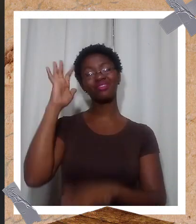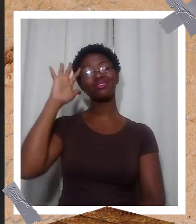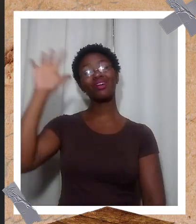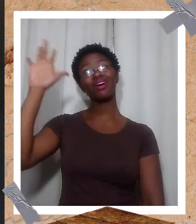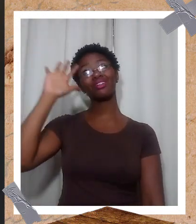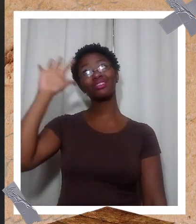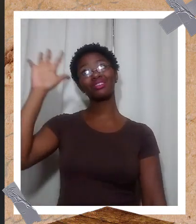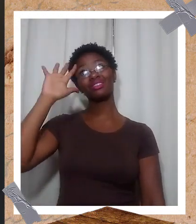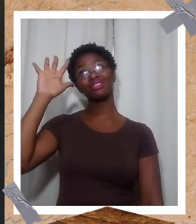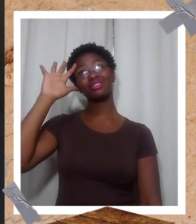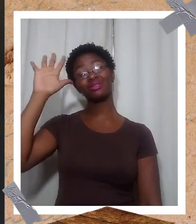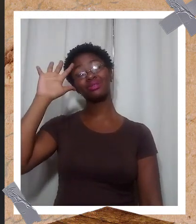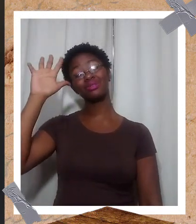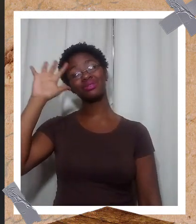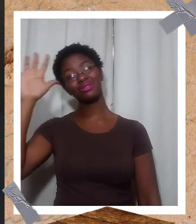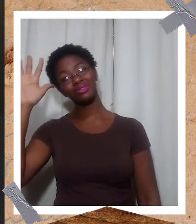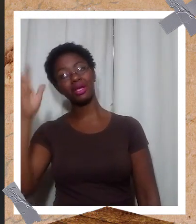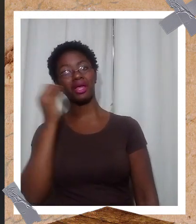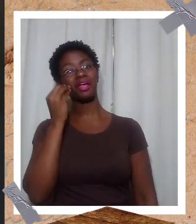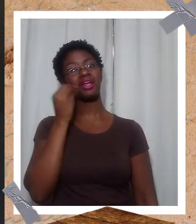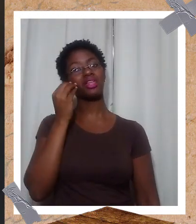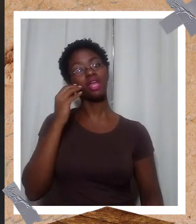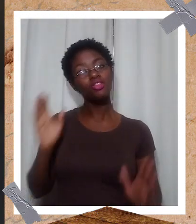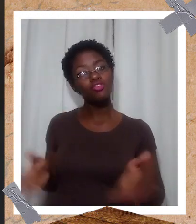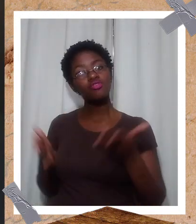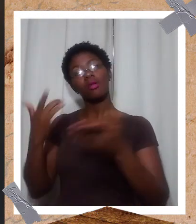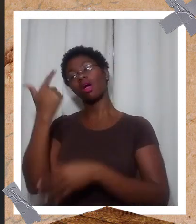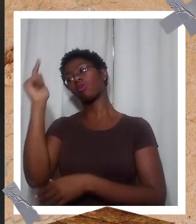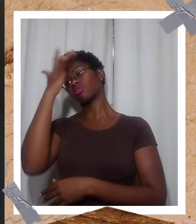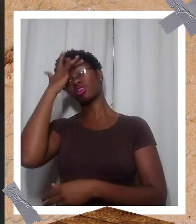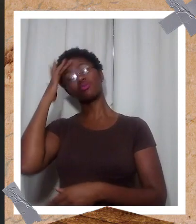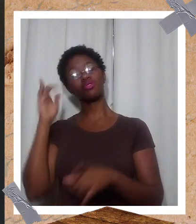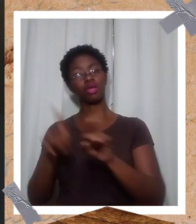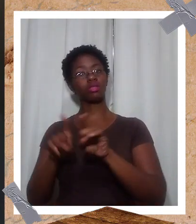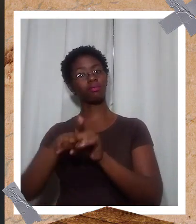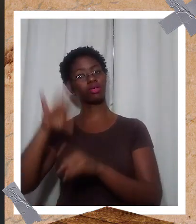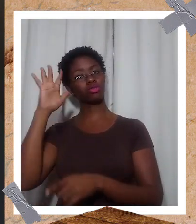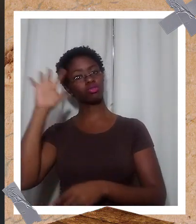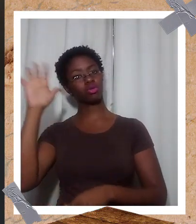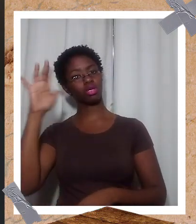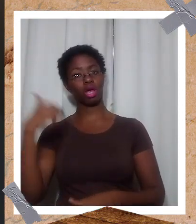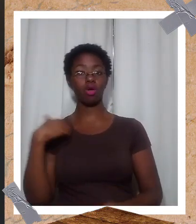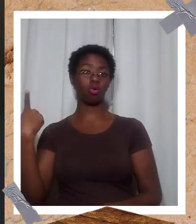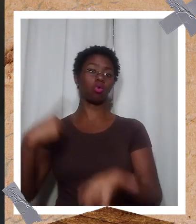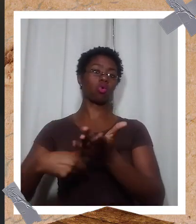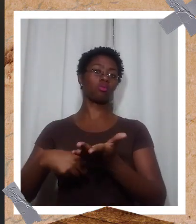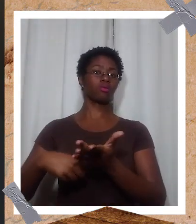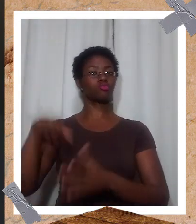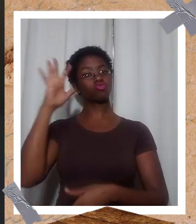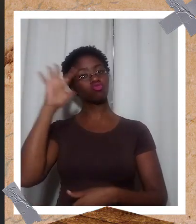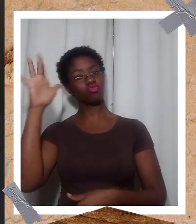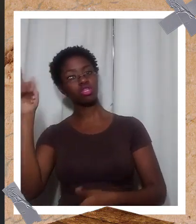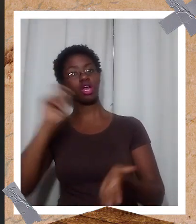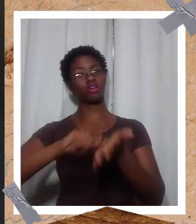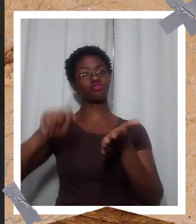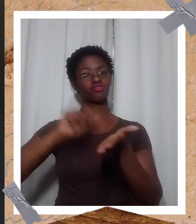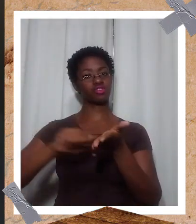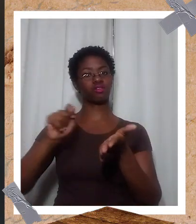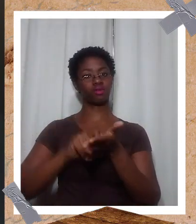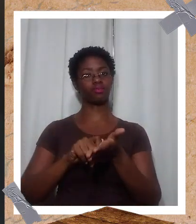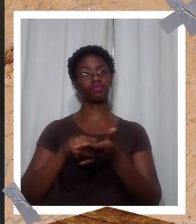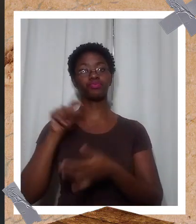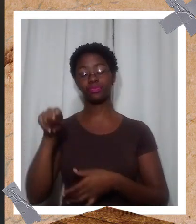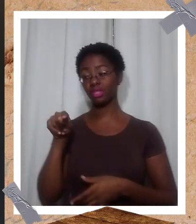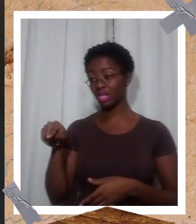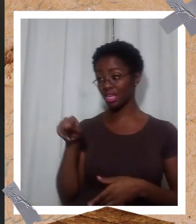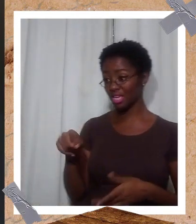Então, o meu compromisso é com a leitura, com a felicidade e com o objeto livre, né? E essa obra do Pequeno Príncipe,